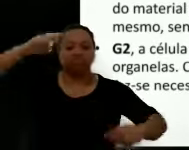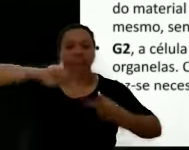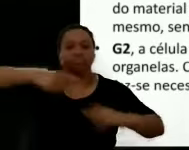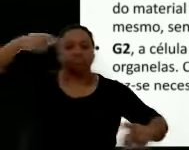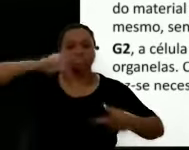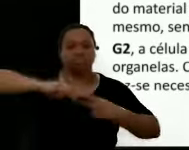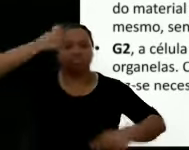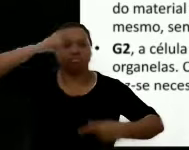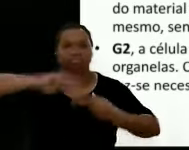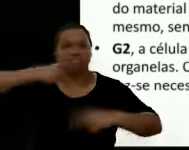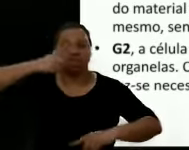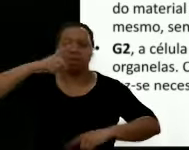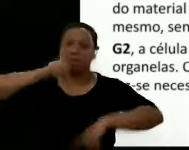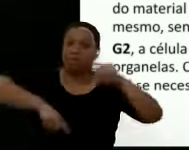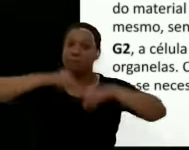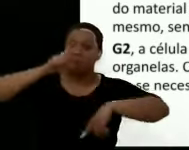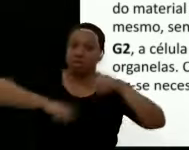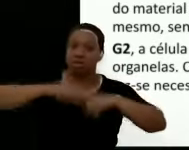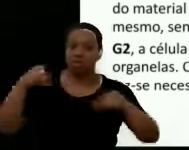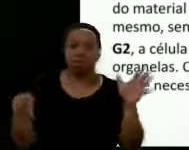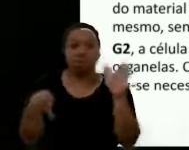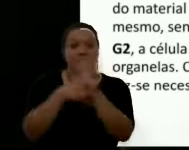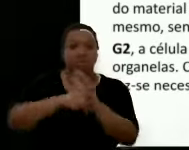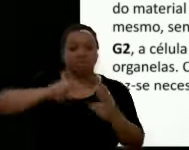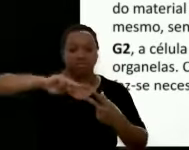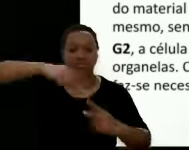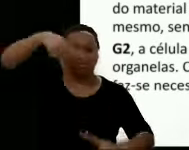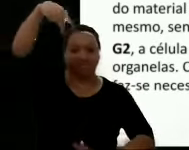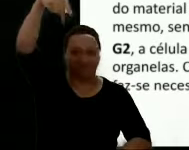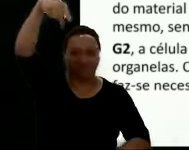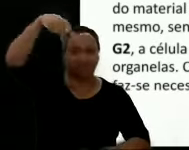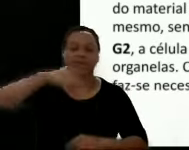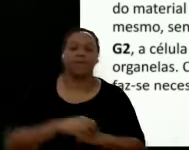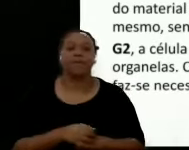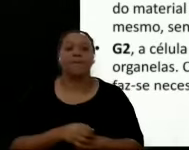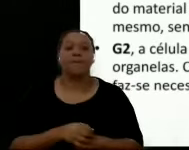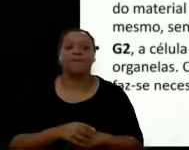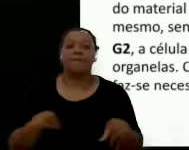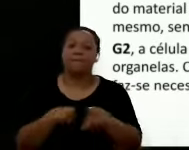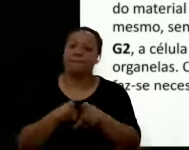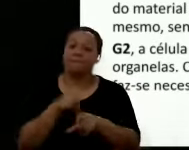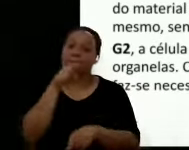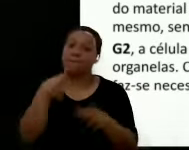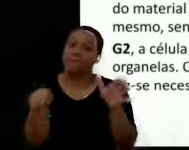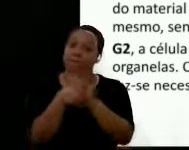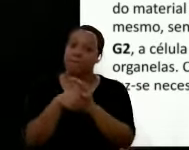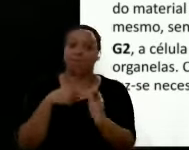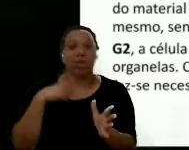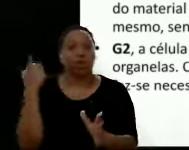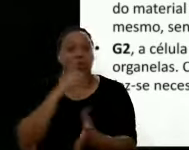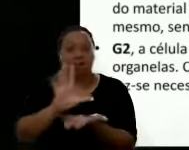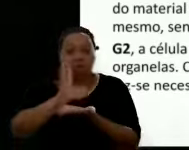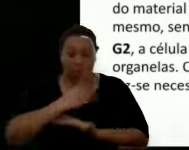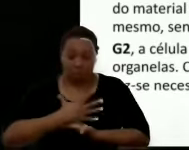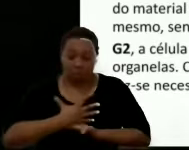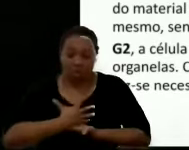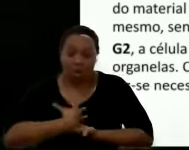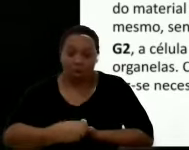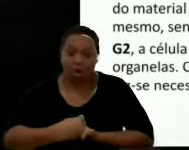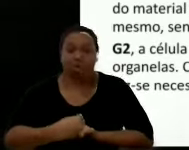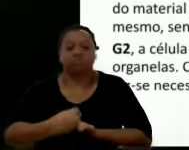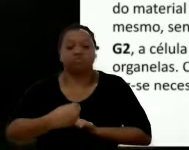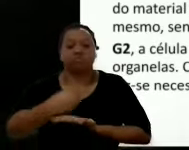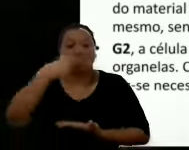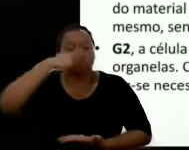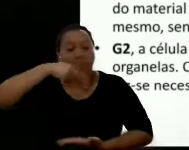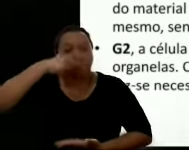no qual ocorre a duplicação ou replicação do material genético, DNA, onde